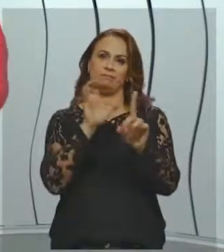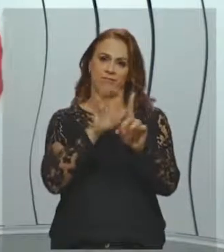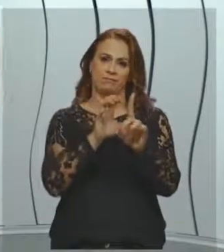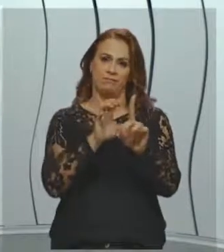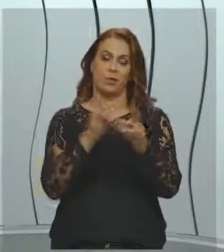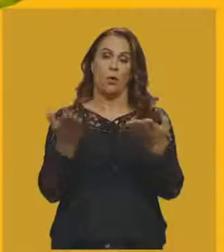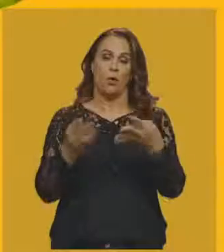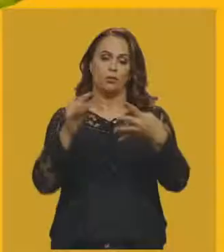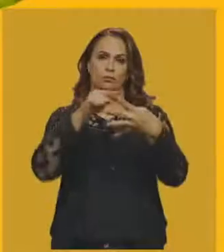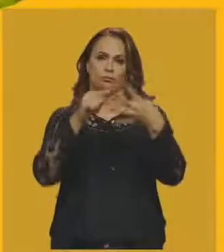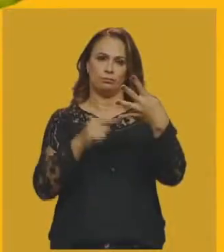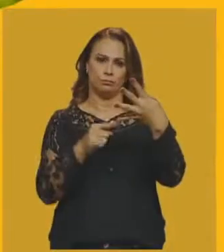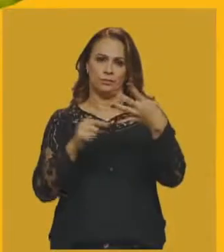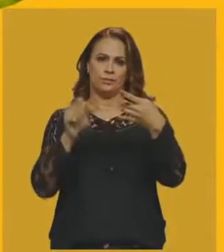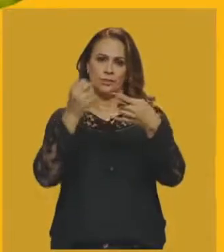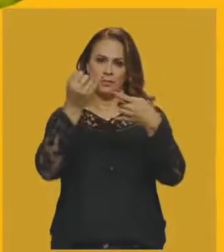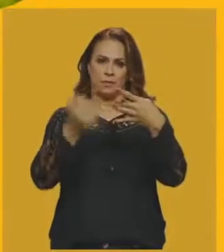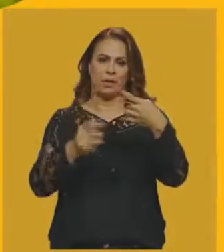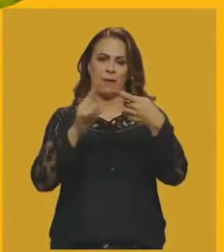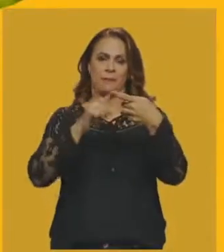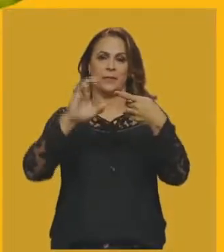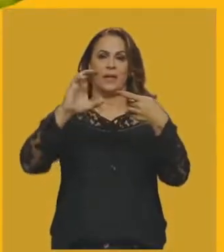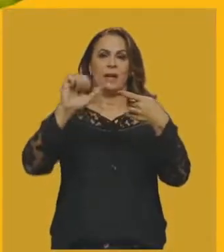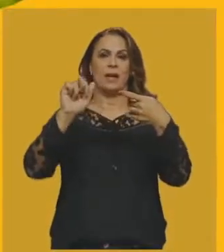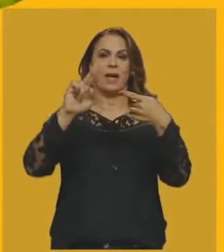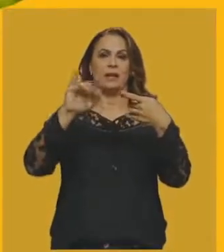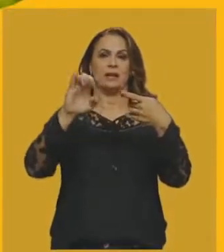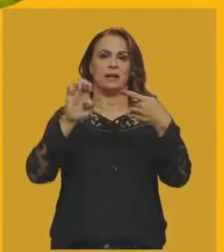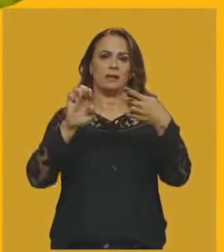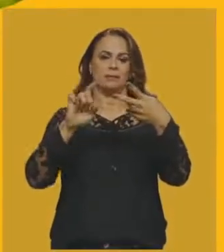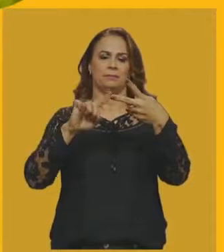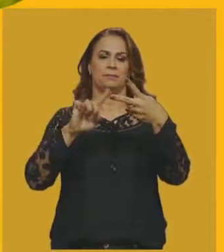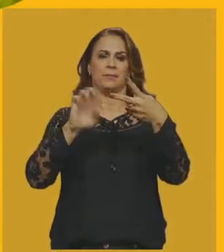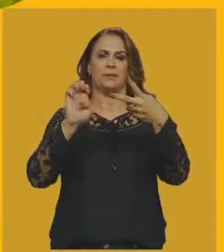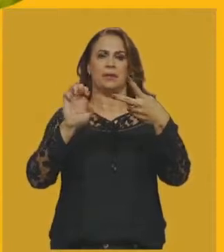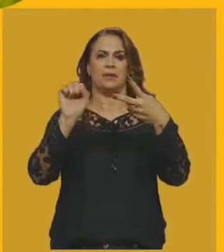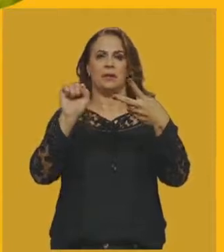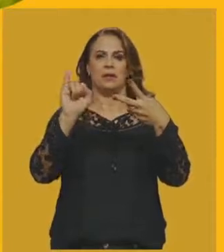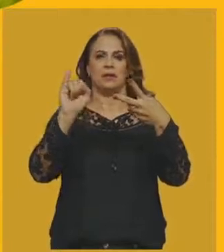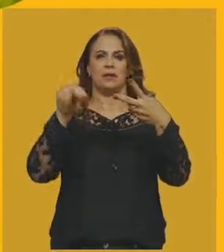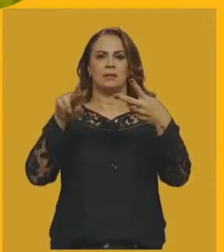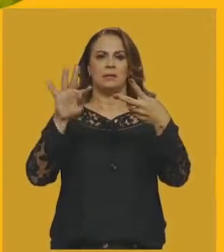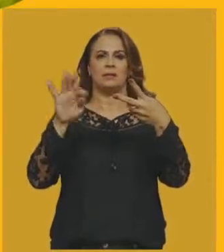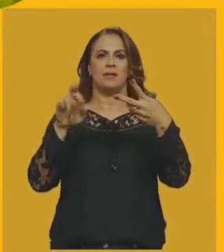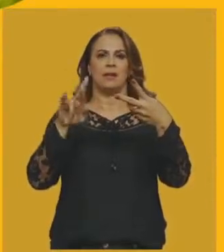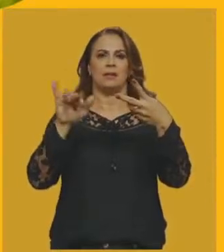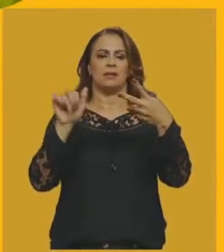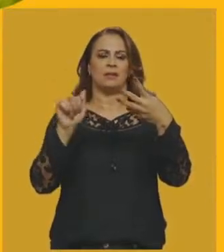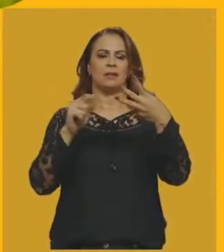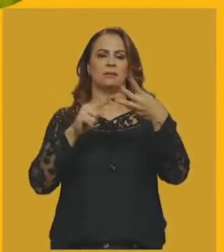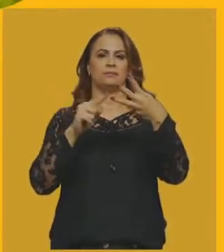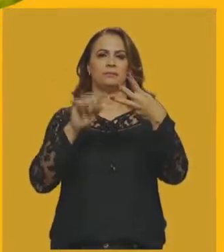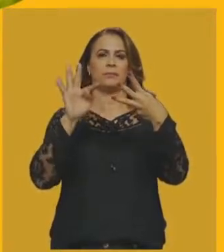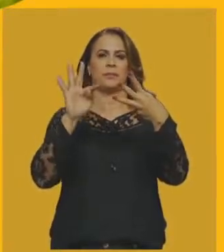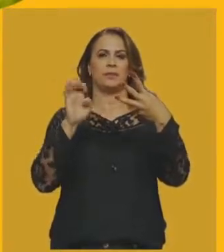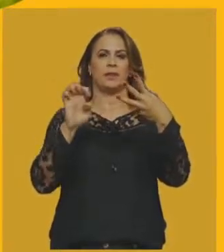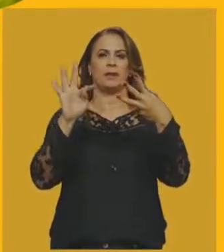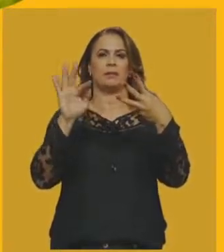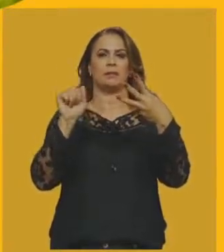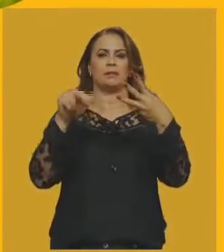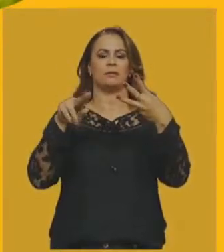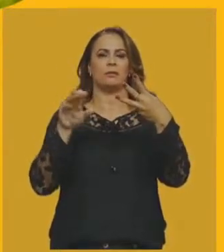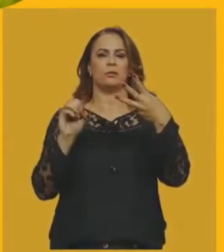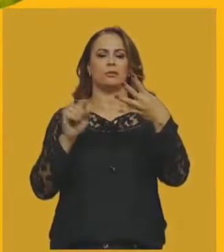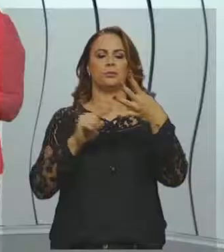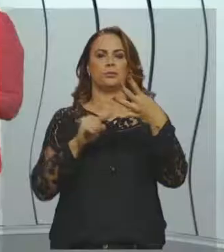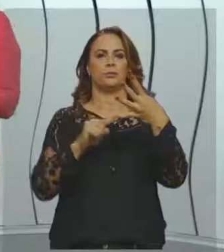dentária, a desinteria bacteriana, o tétano, tuberculose. São essas 4 doenças que a gente vai abordar aqui com